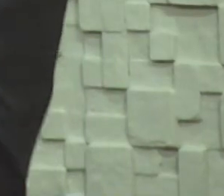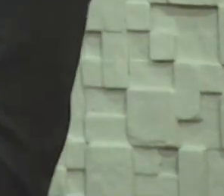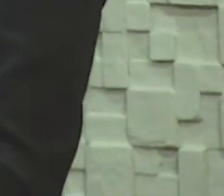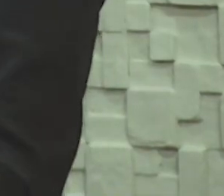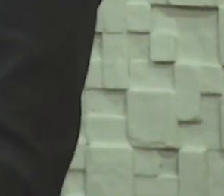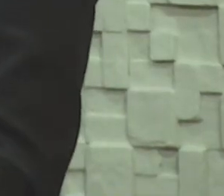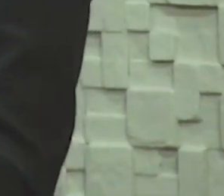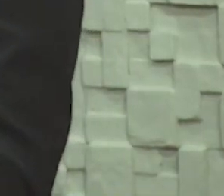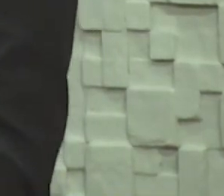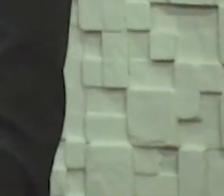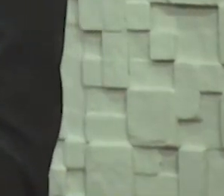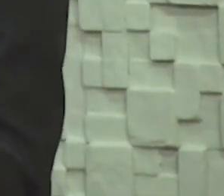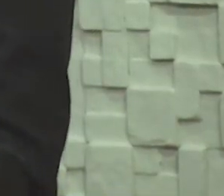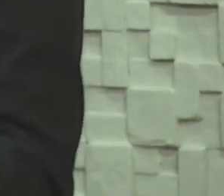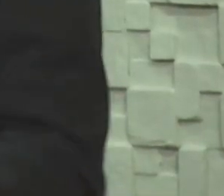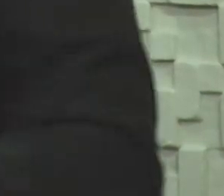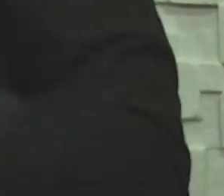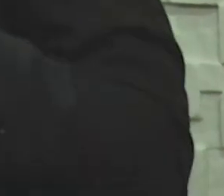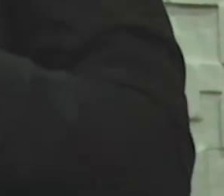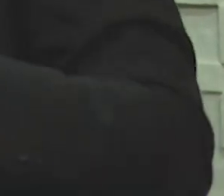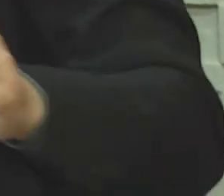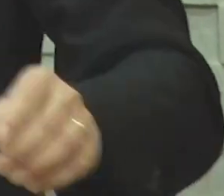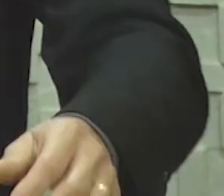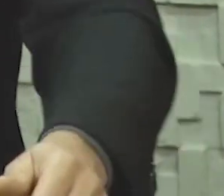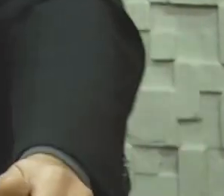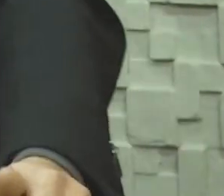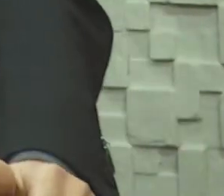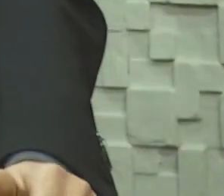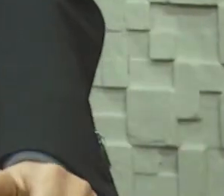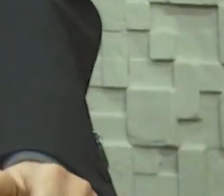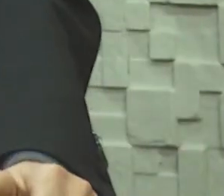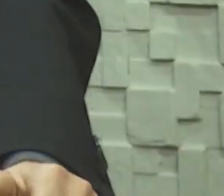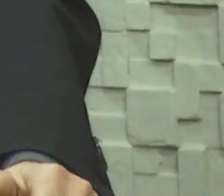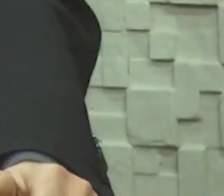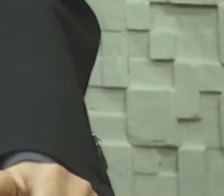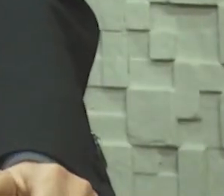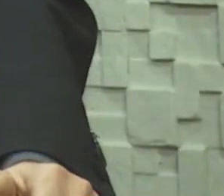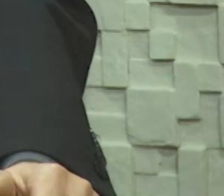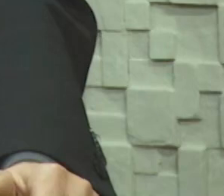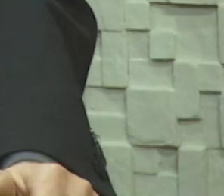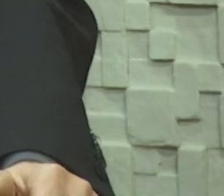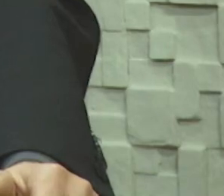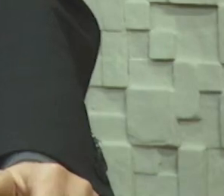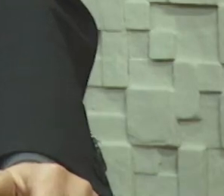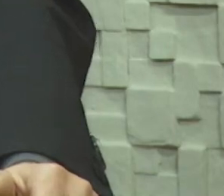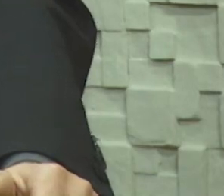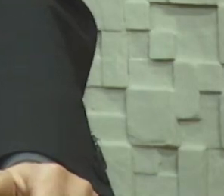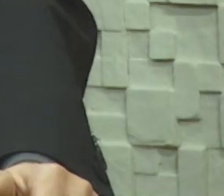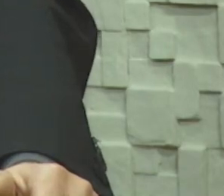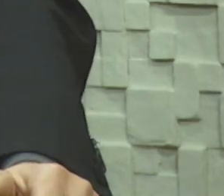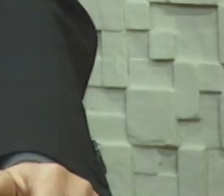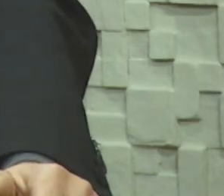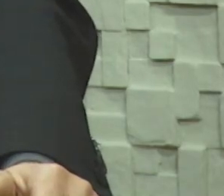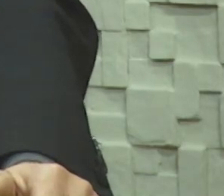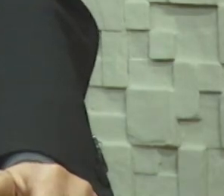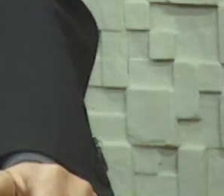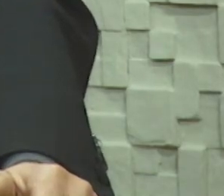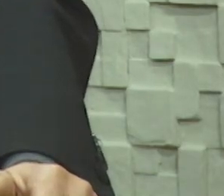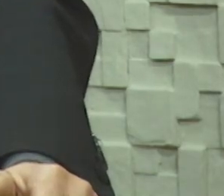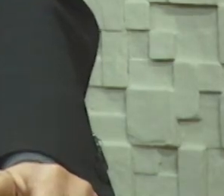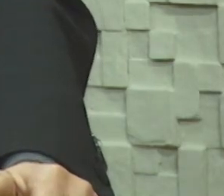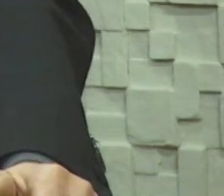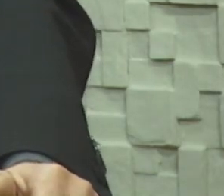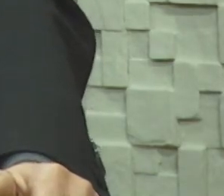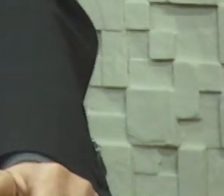uma ideia como diz o meu colega Serginho cerca de 130 milhões de crianças nascem no mundo com algum tipo de